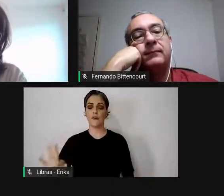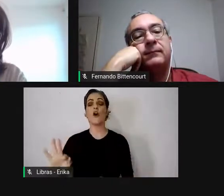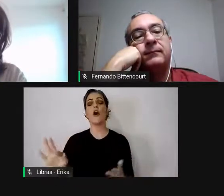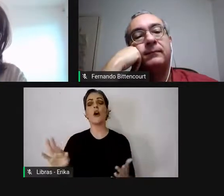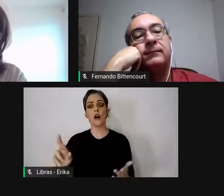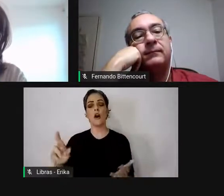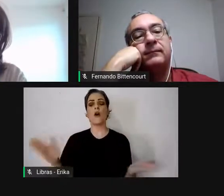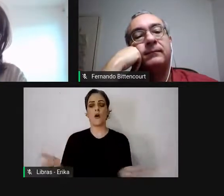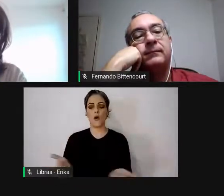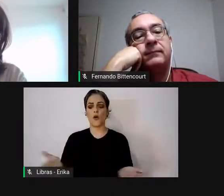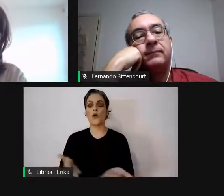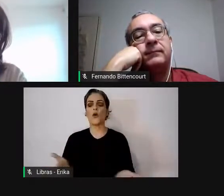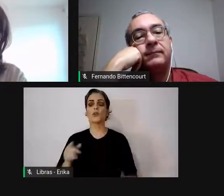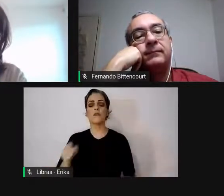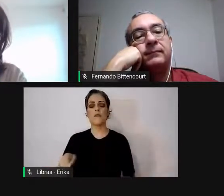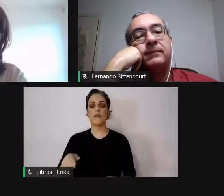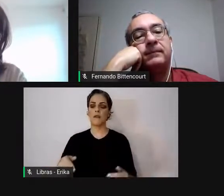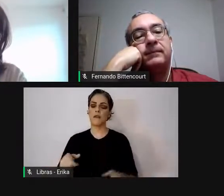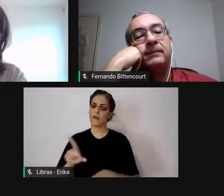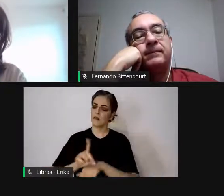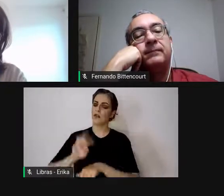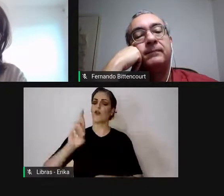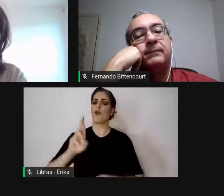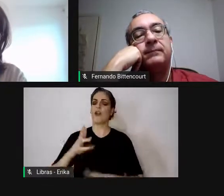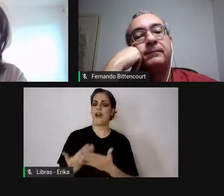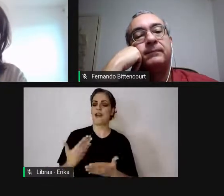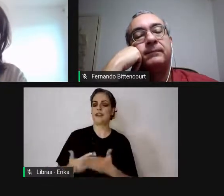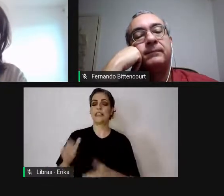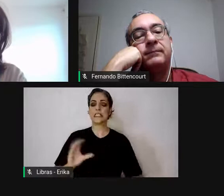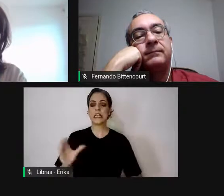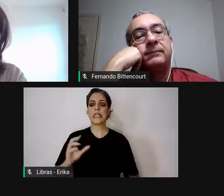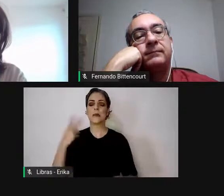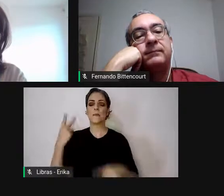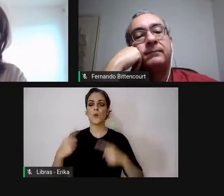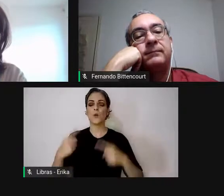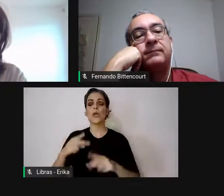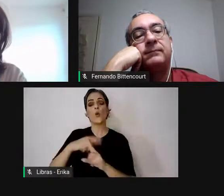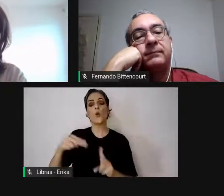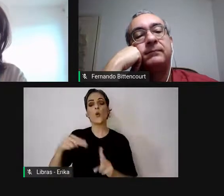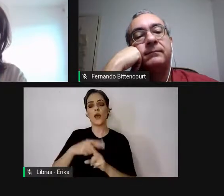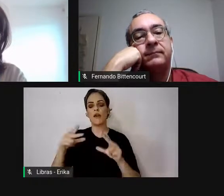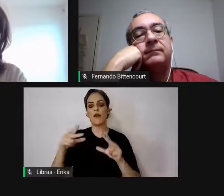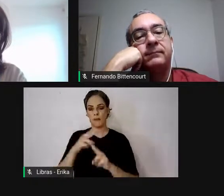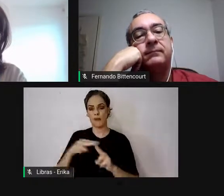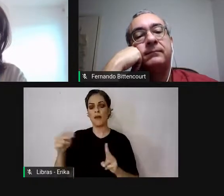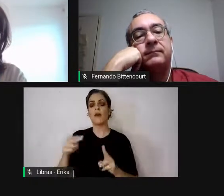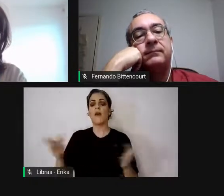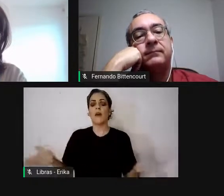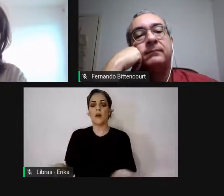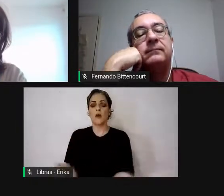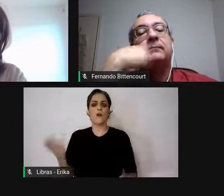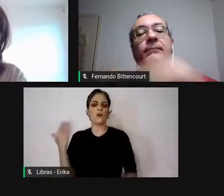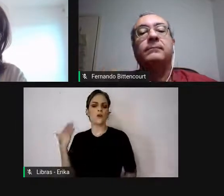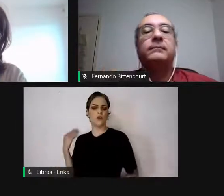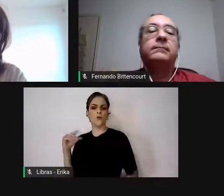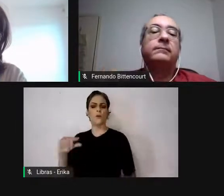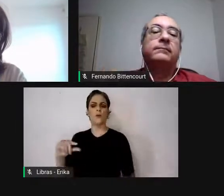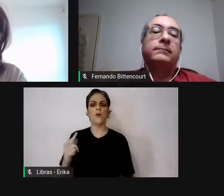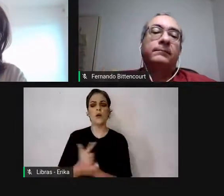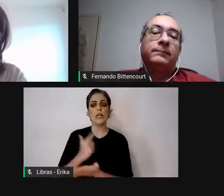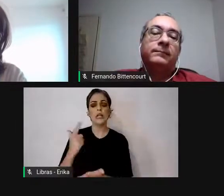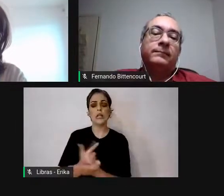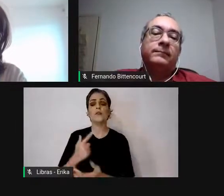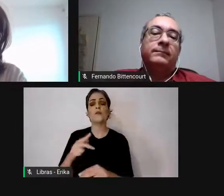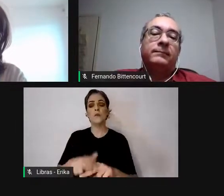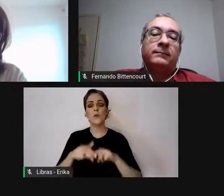doutorado em Ciência Política pela UNB. Recentemente publicou o livro que é derivado da dissertação de mestrado nele, no nosso